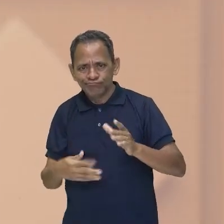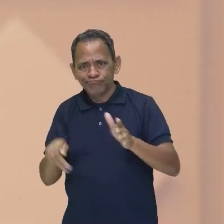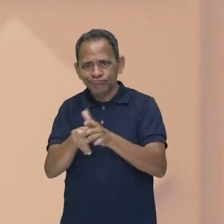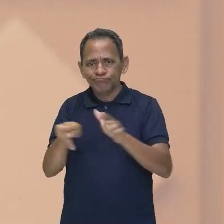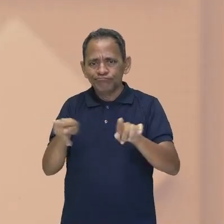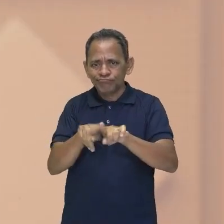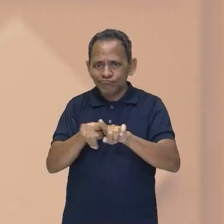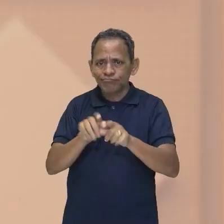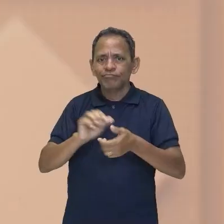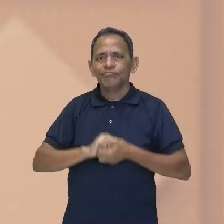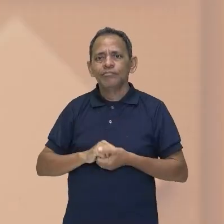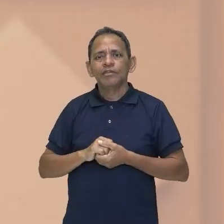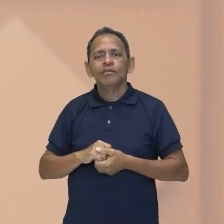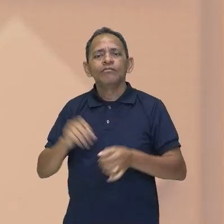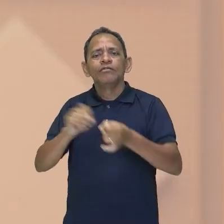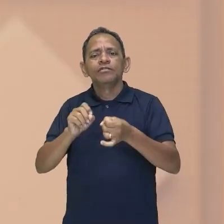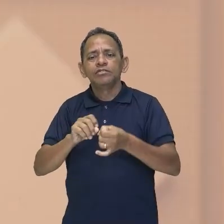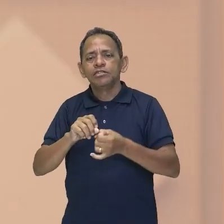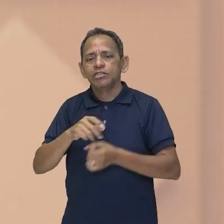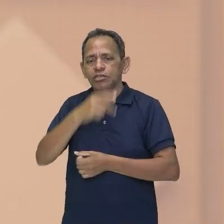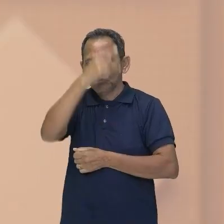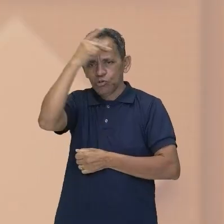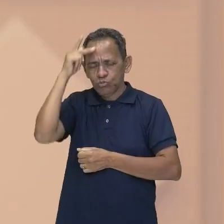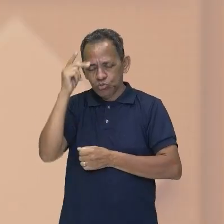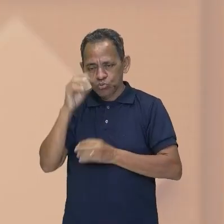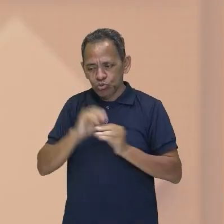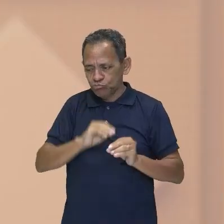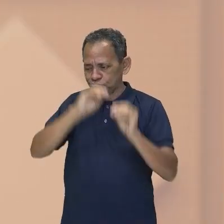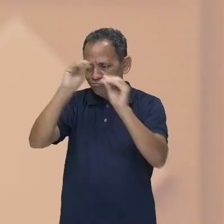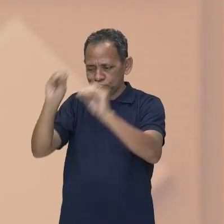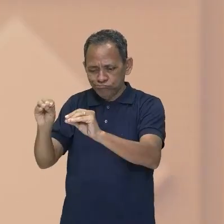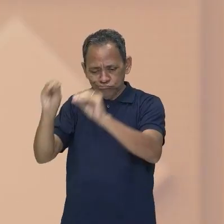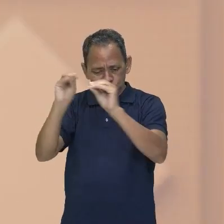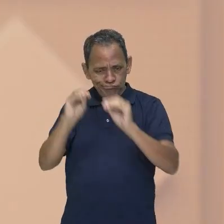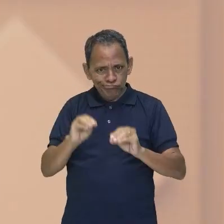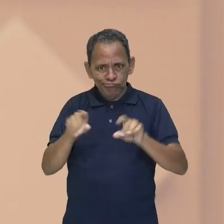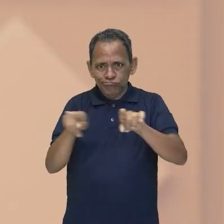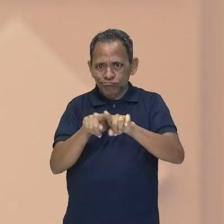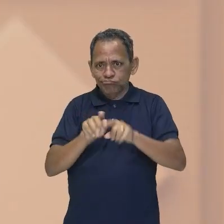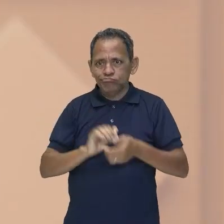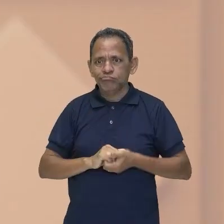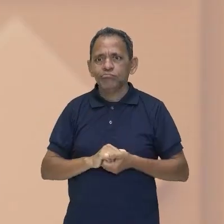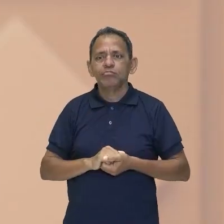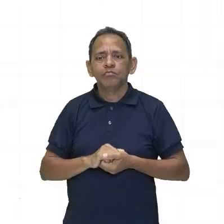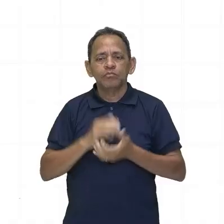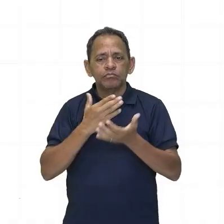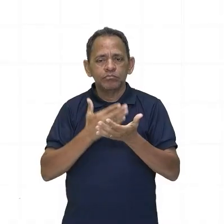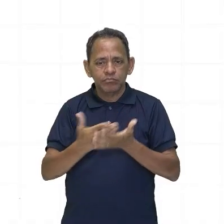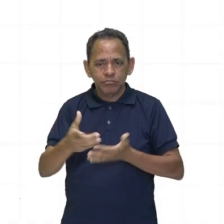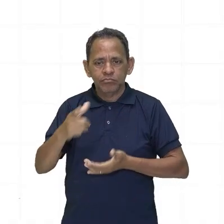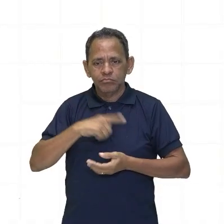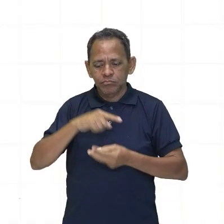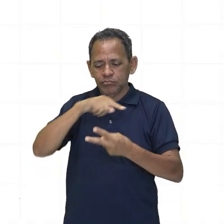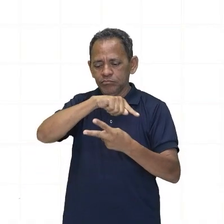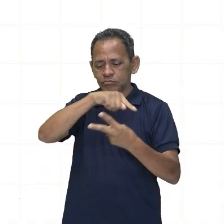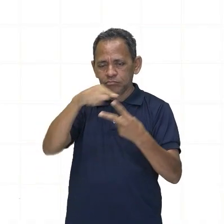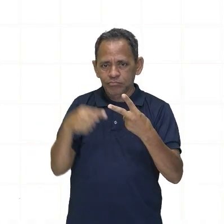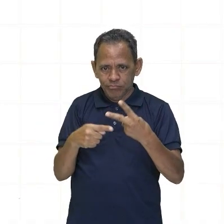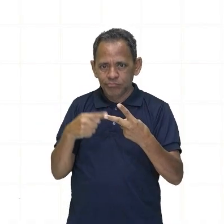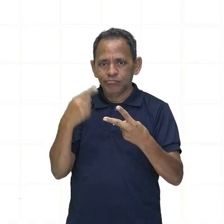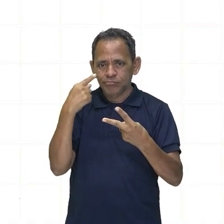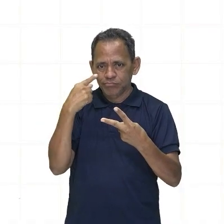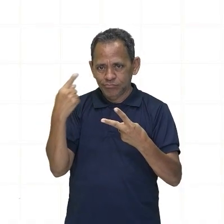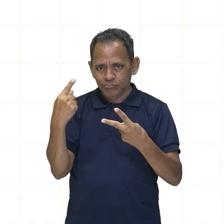acabem migrando de um lugar para outro? Então, nós temos aí, inicialmente, esses dois conceitos, né? De